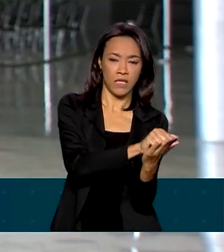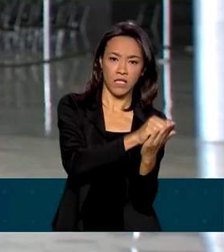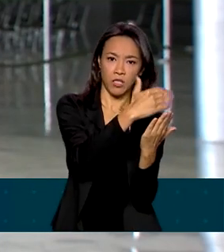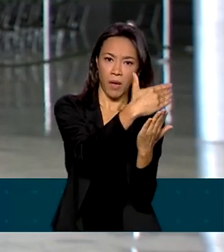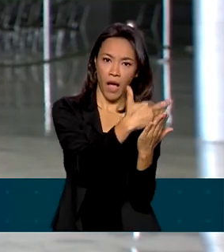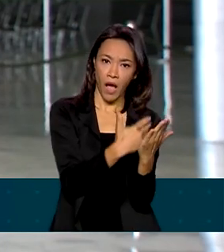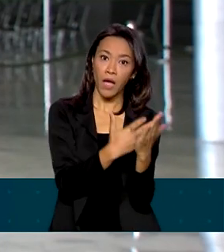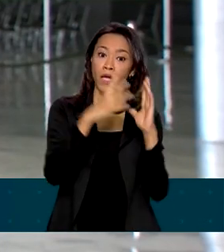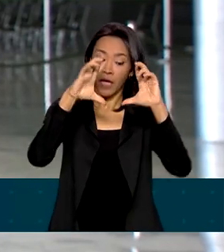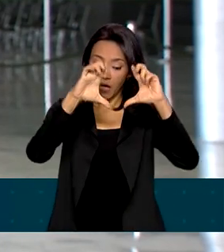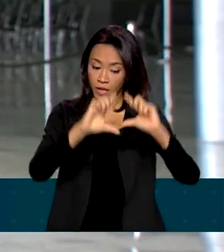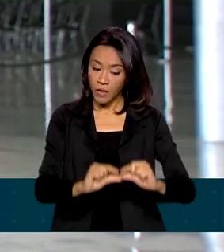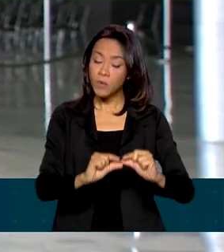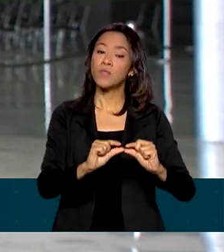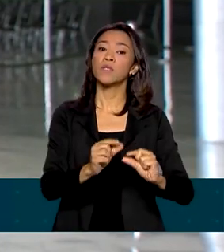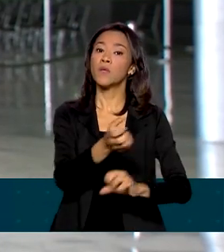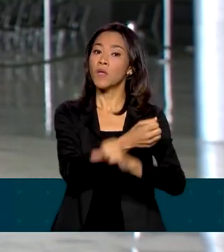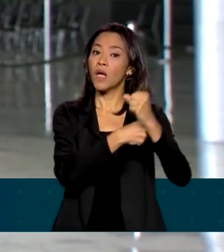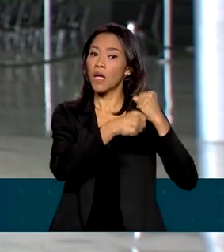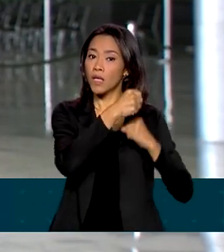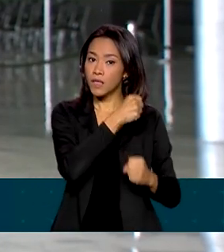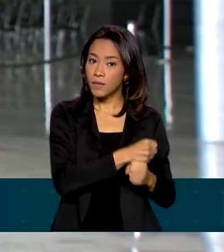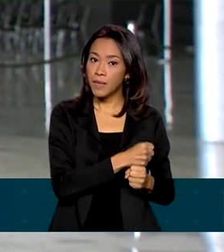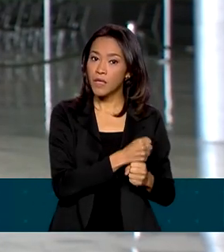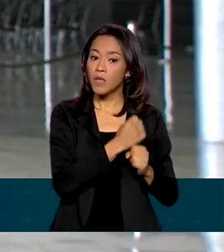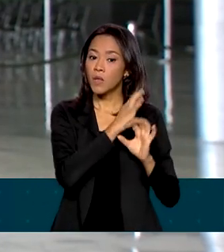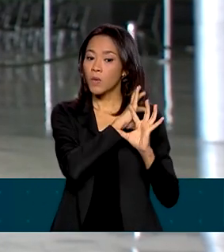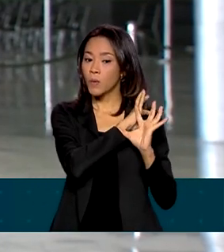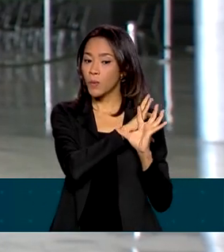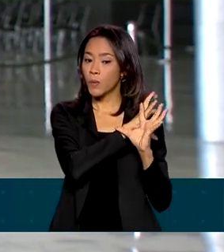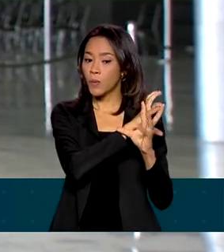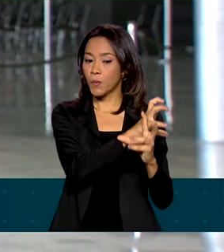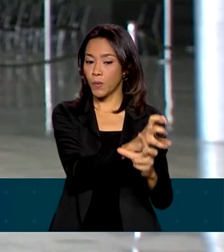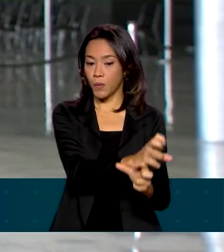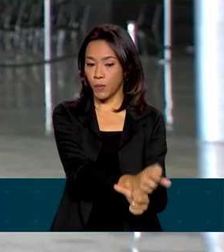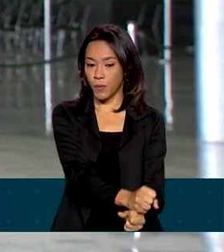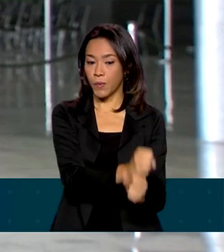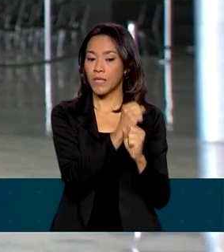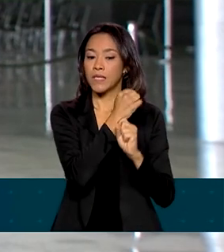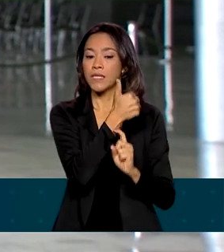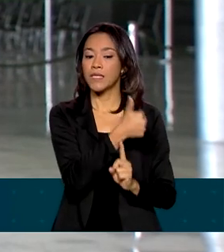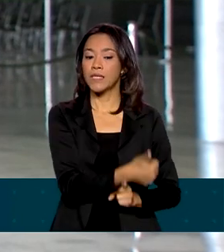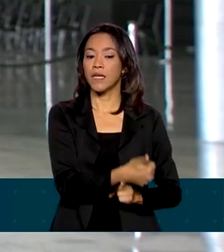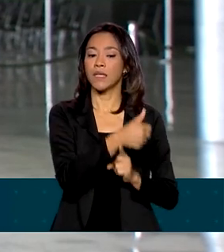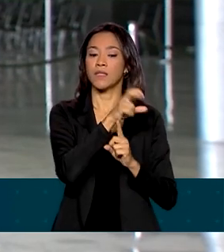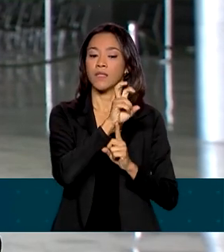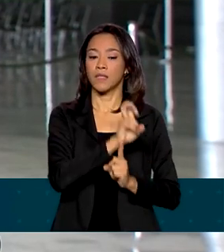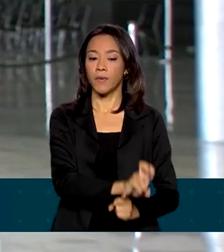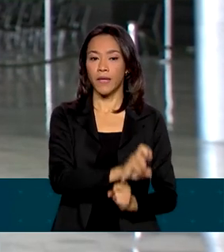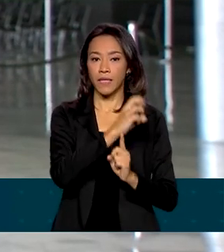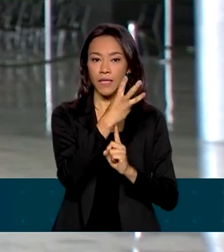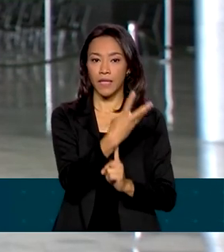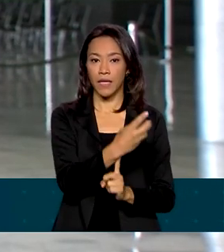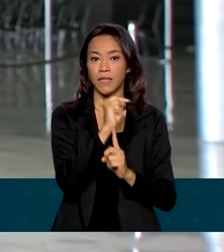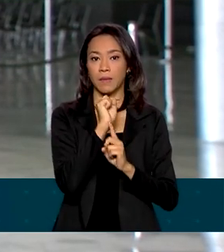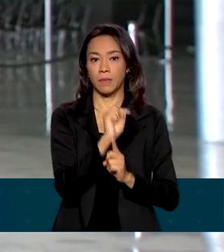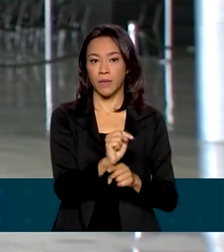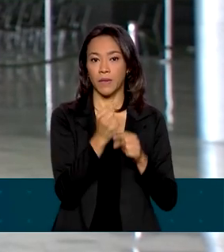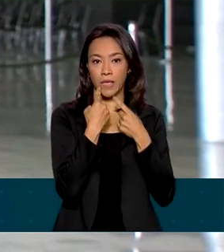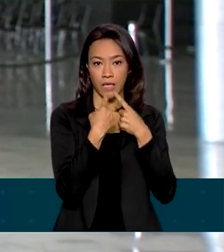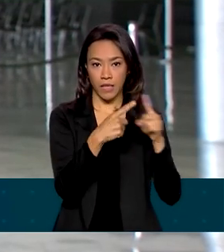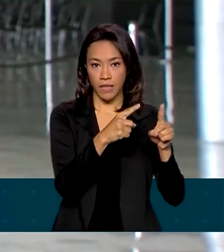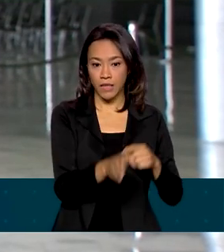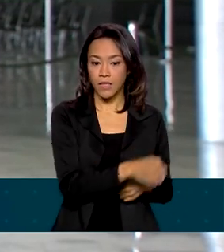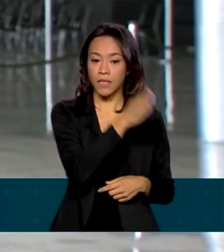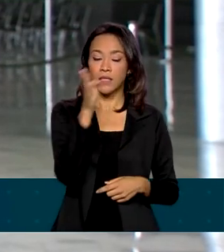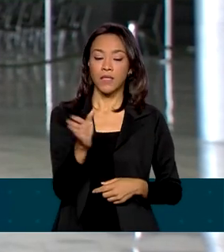em relação ao ano passado quando foram contabilizadas naquela oportunidade 153 mil denúncias. E o governo federal tem feito parcerias